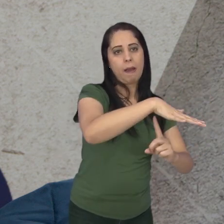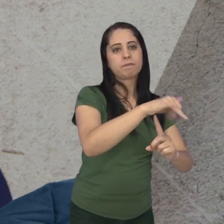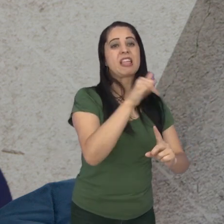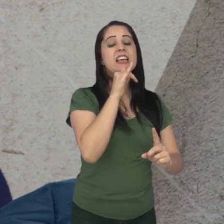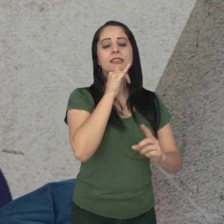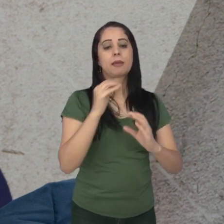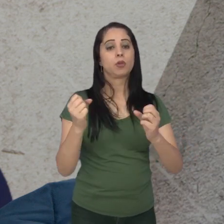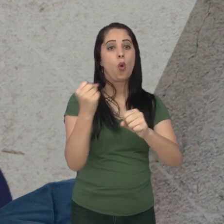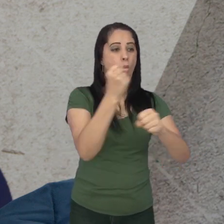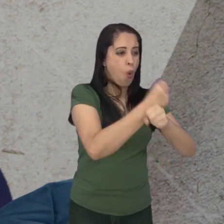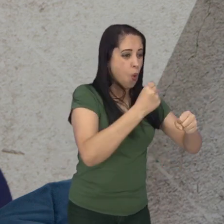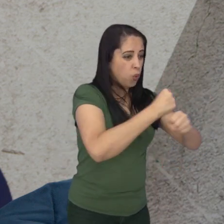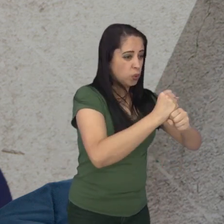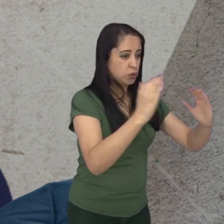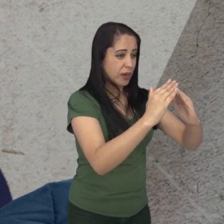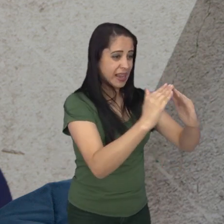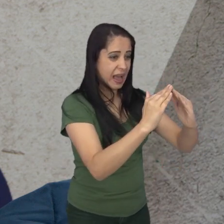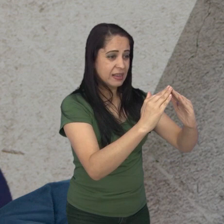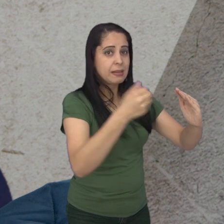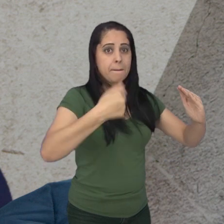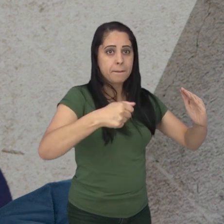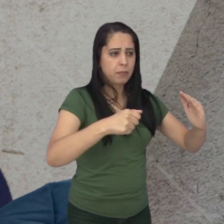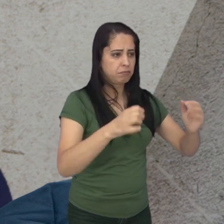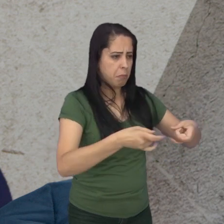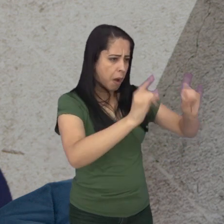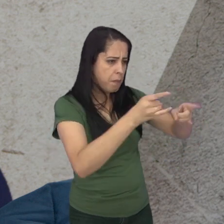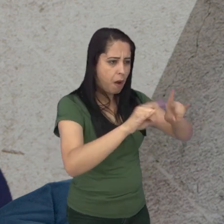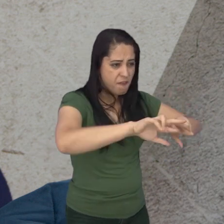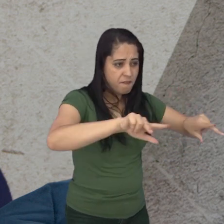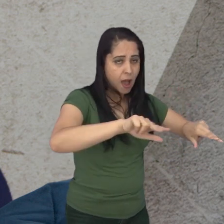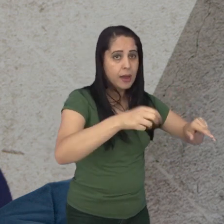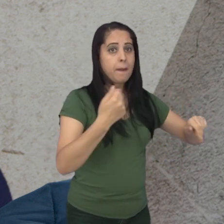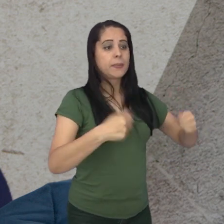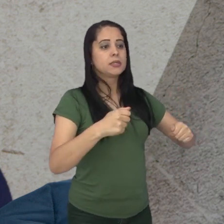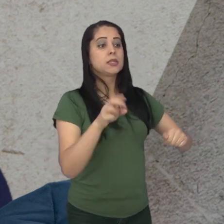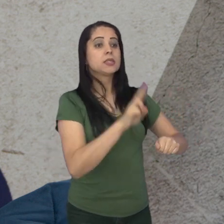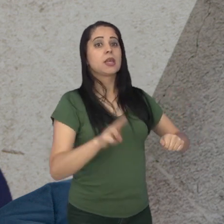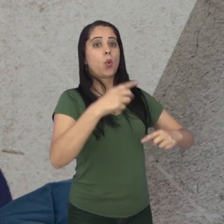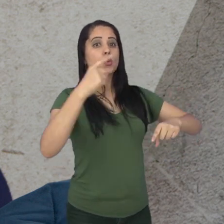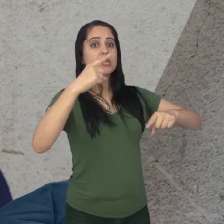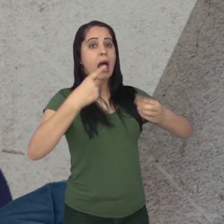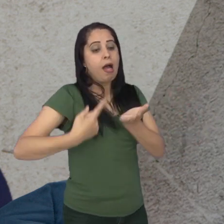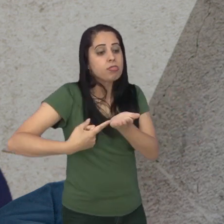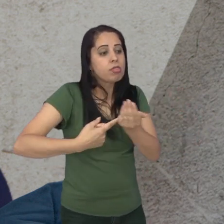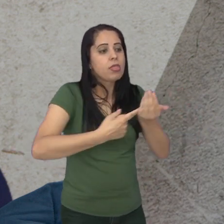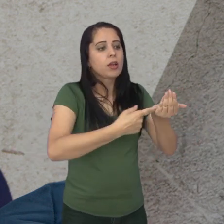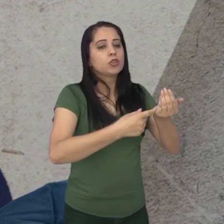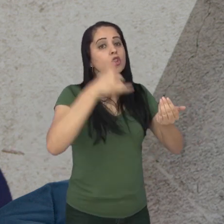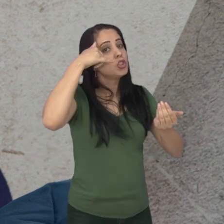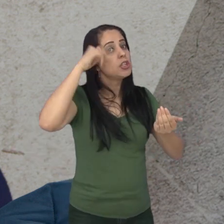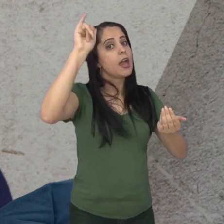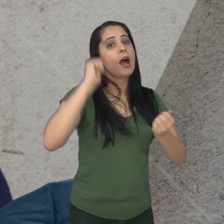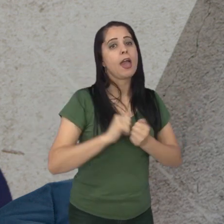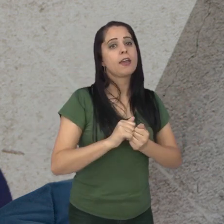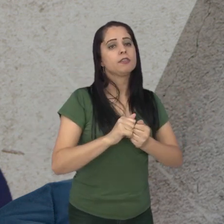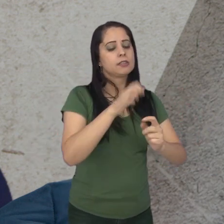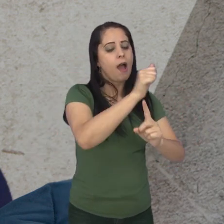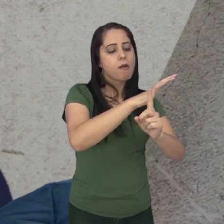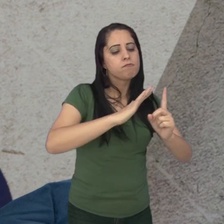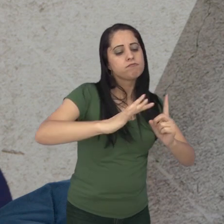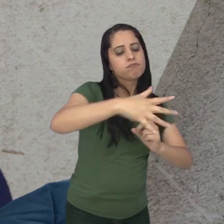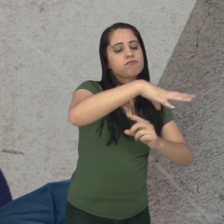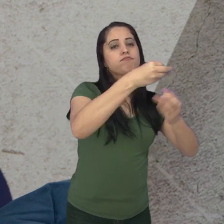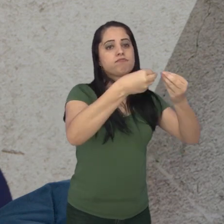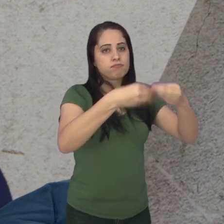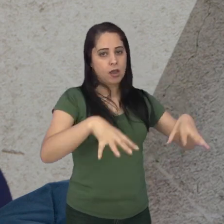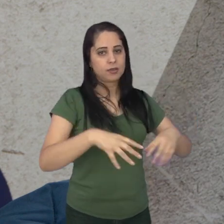obras civis, utilizando novas tecnologias, inovação tecnológica, racionalização da